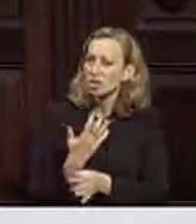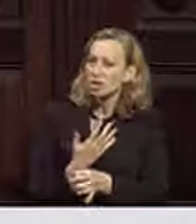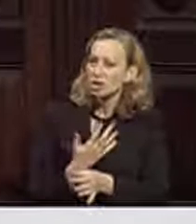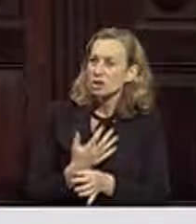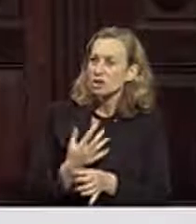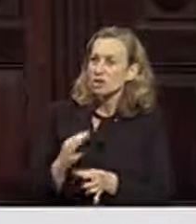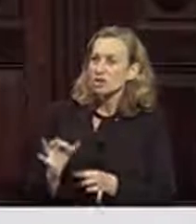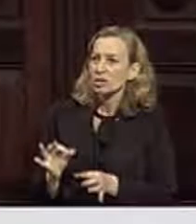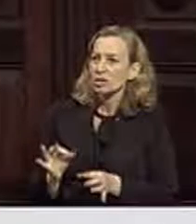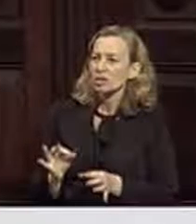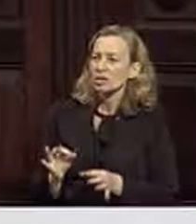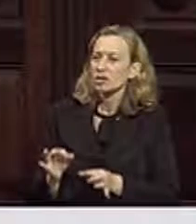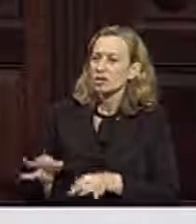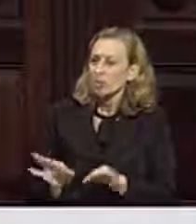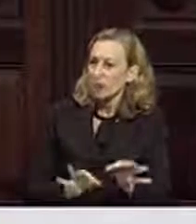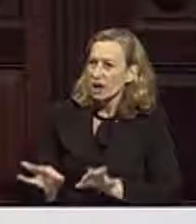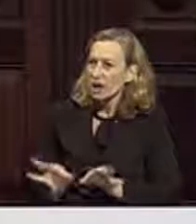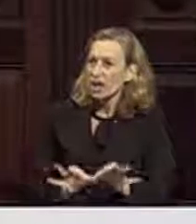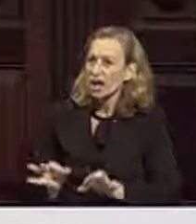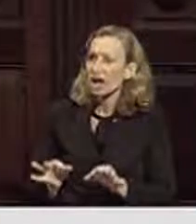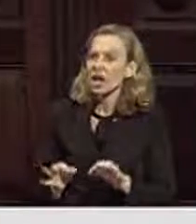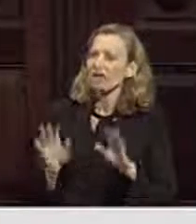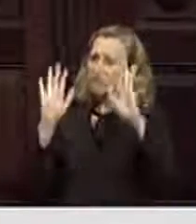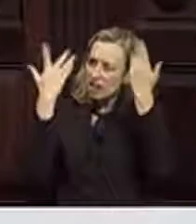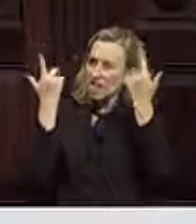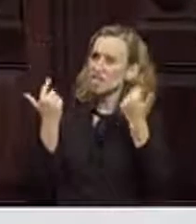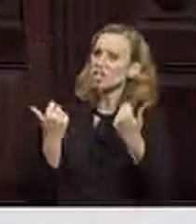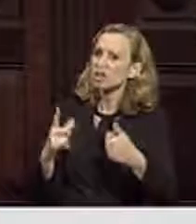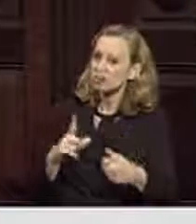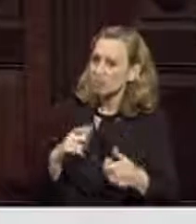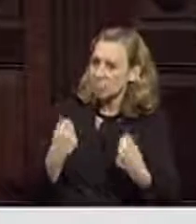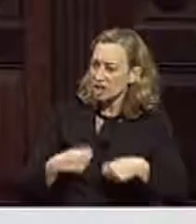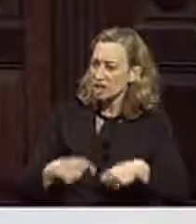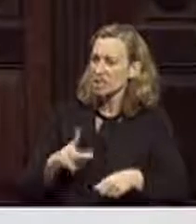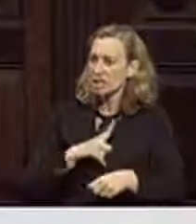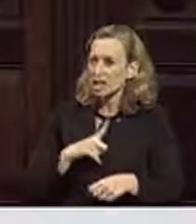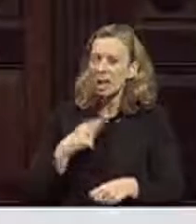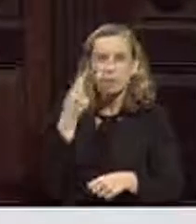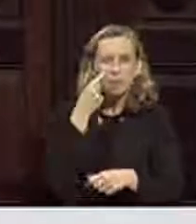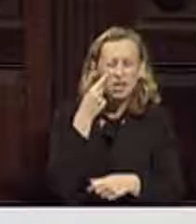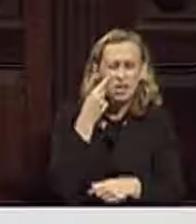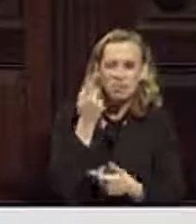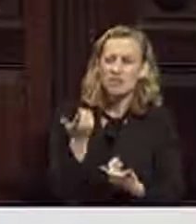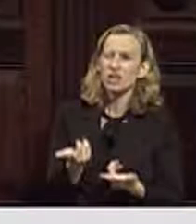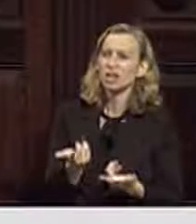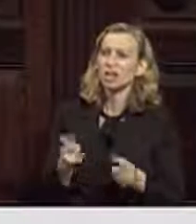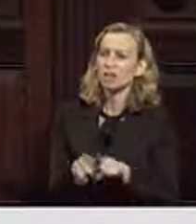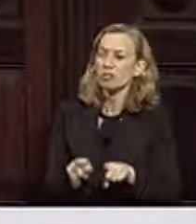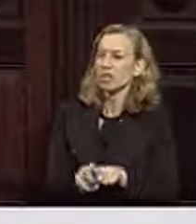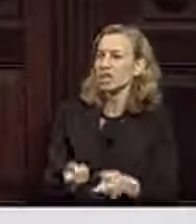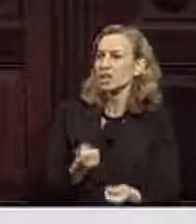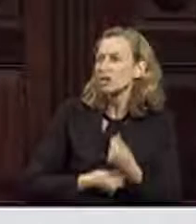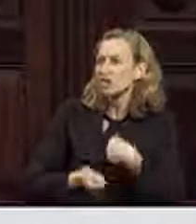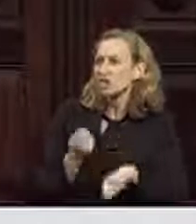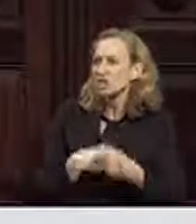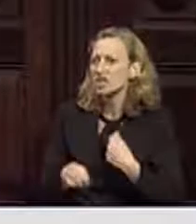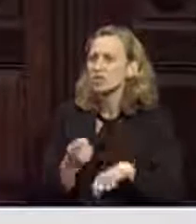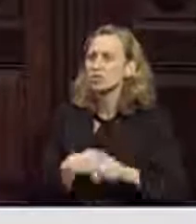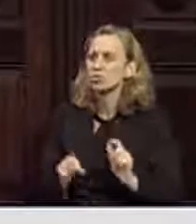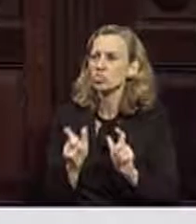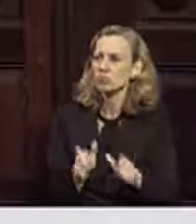acho que tem que ter festa sim, mas, acima de tudo, pensar no legado do que se quer para os próximos 200 anos.